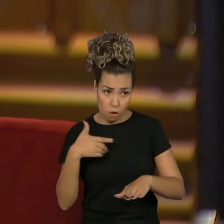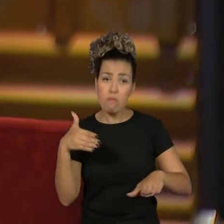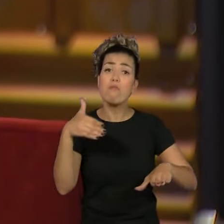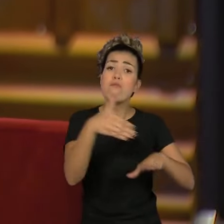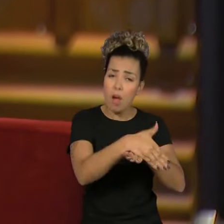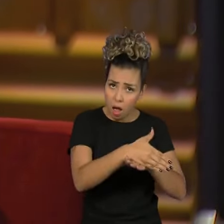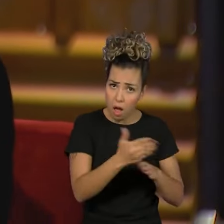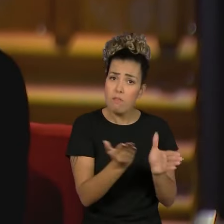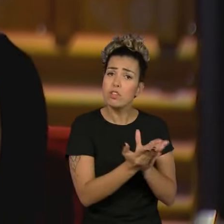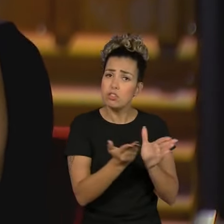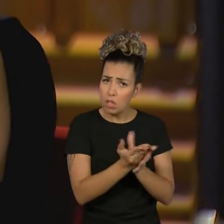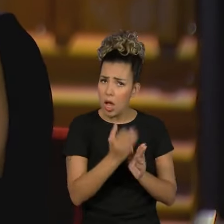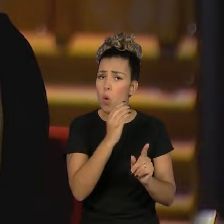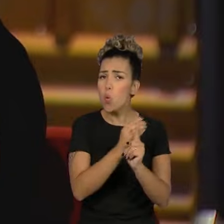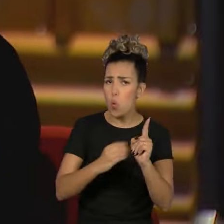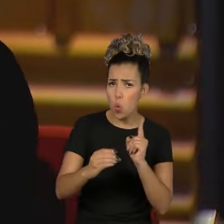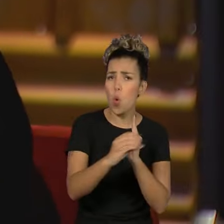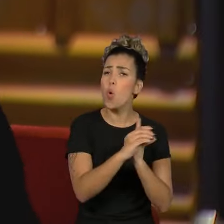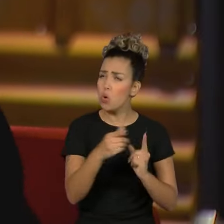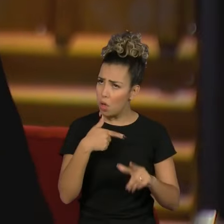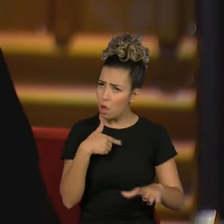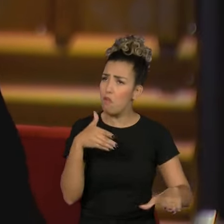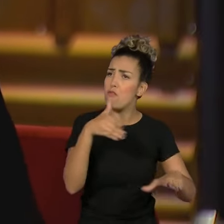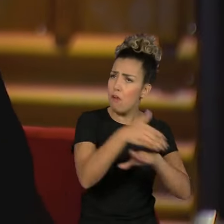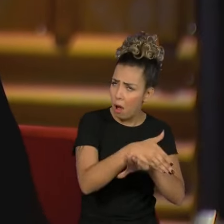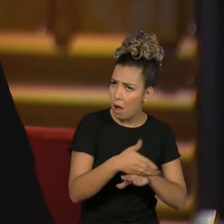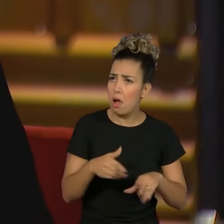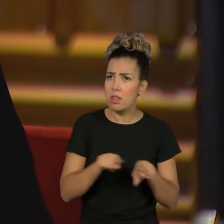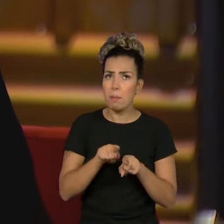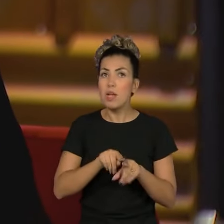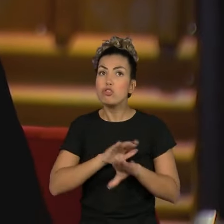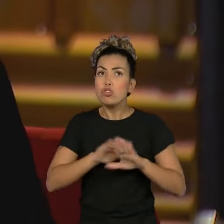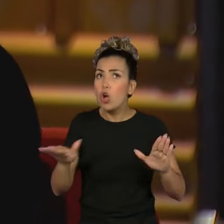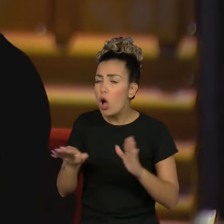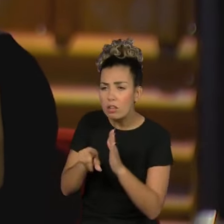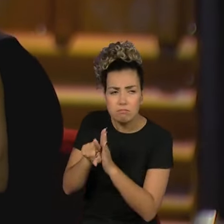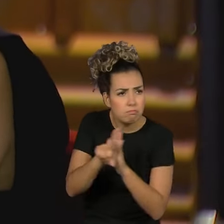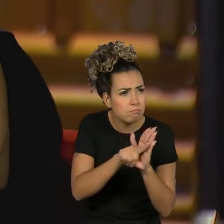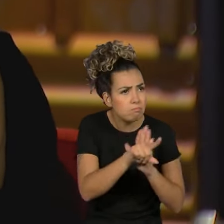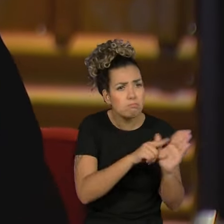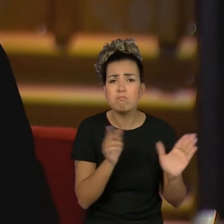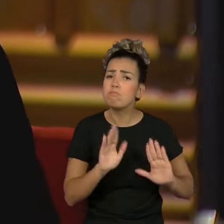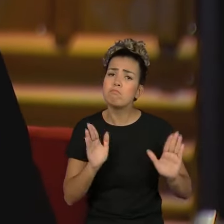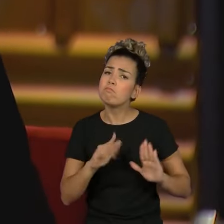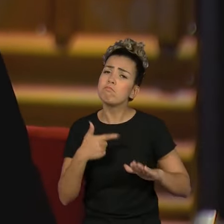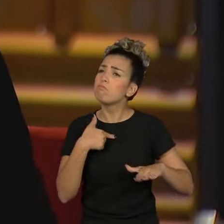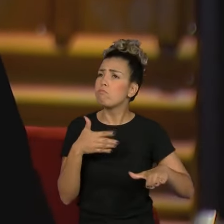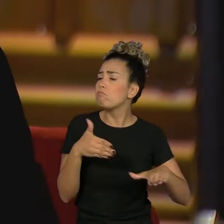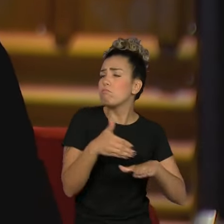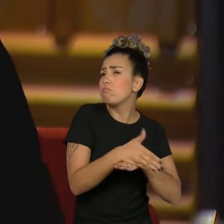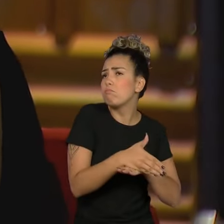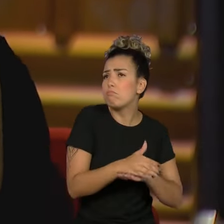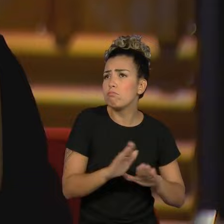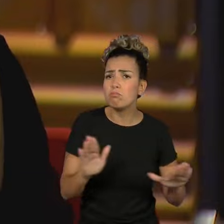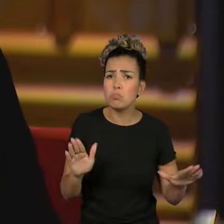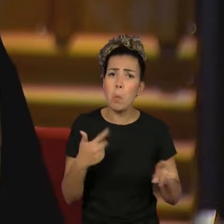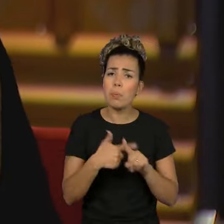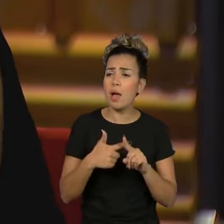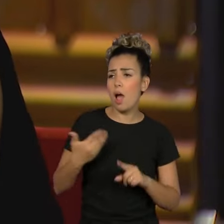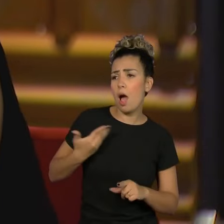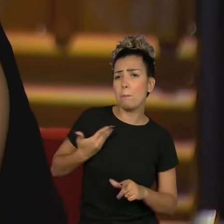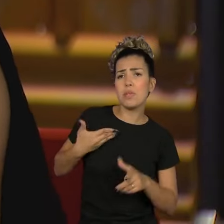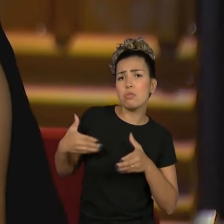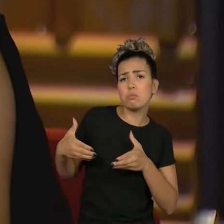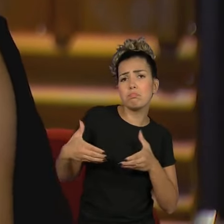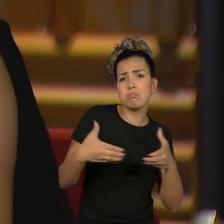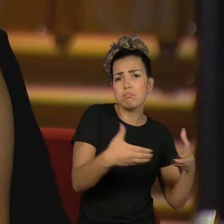cultos evangélicos hoje em dia olha aí eh não só para fazer pesquisa eh mas eh acompanhada pelos meus